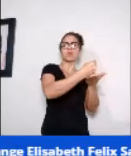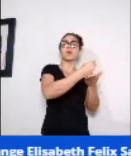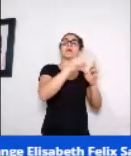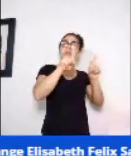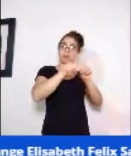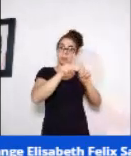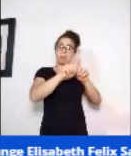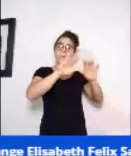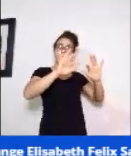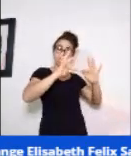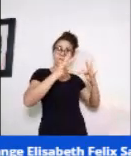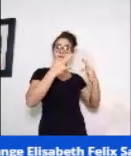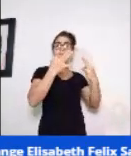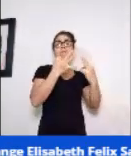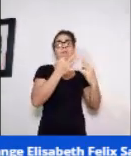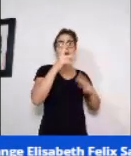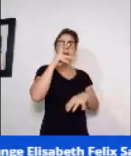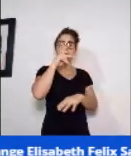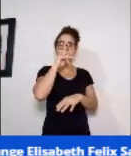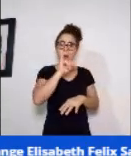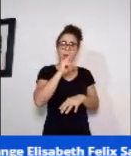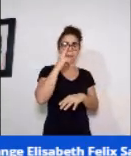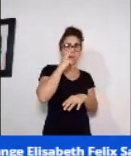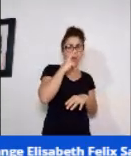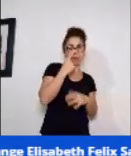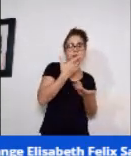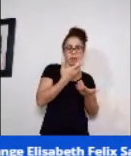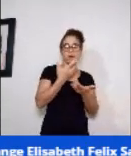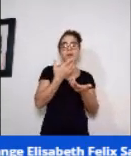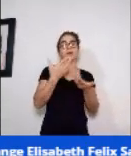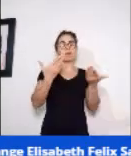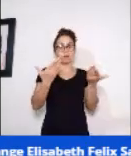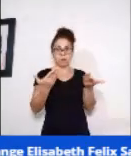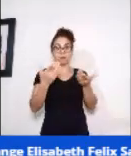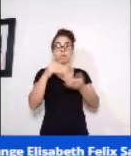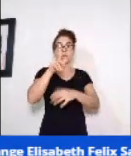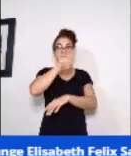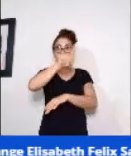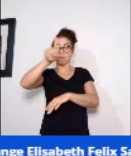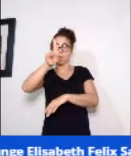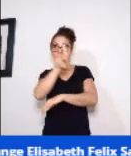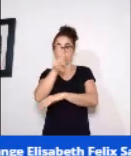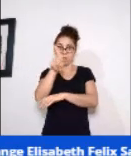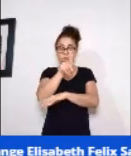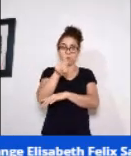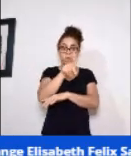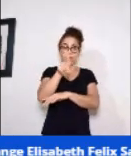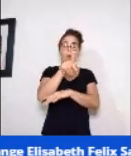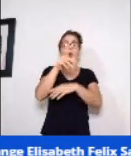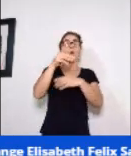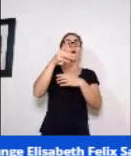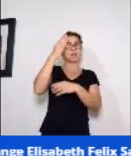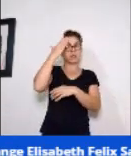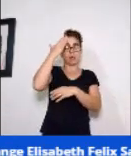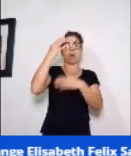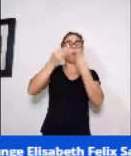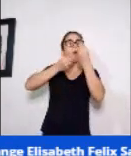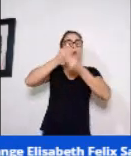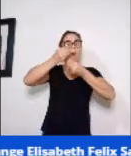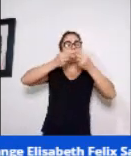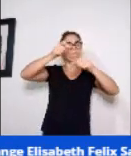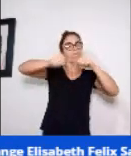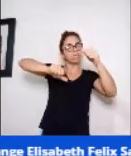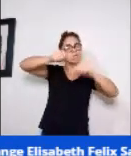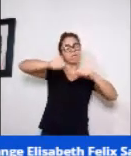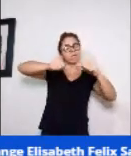também neste momento, tá? E com isso, você como professor saberá muito melhor como avaliar nessa situação pandêmica que nós